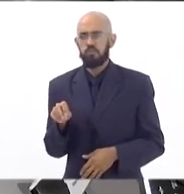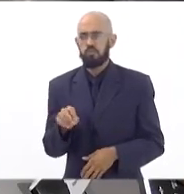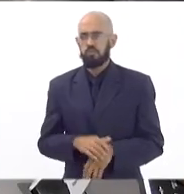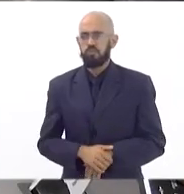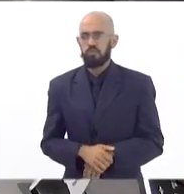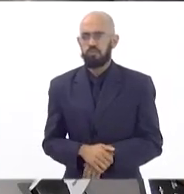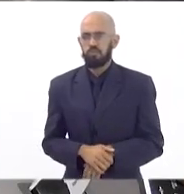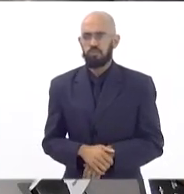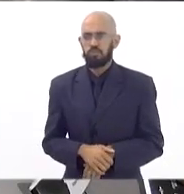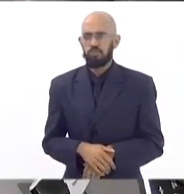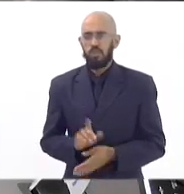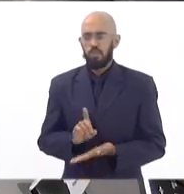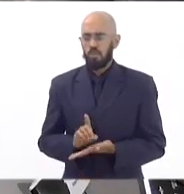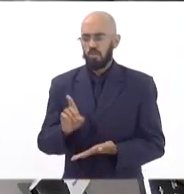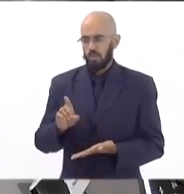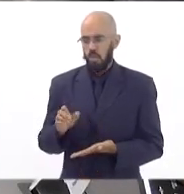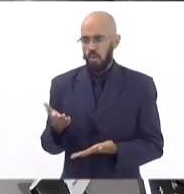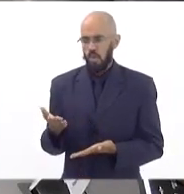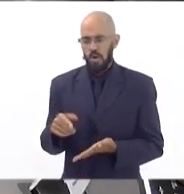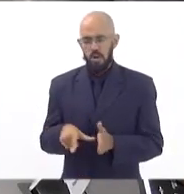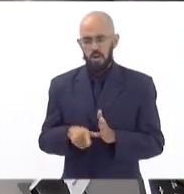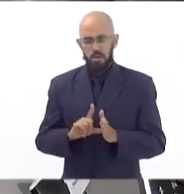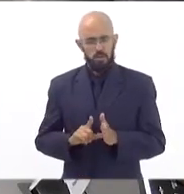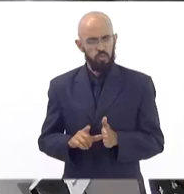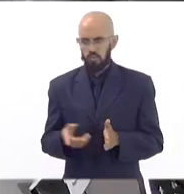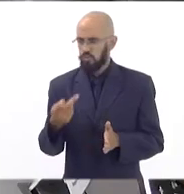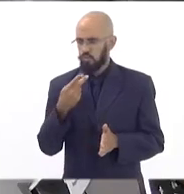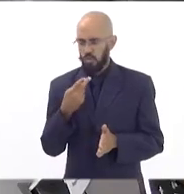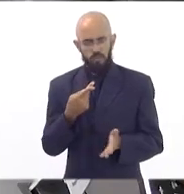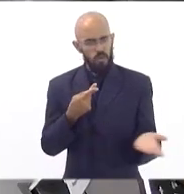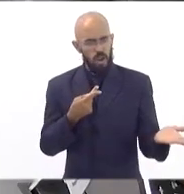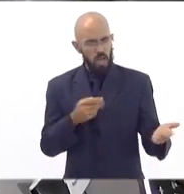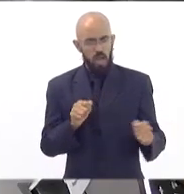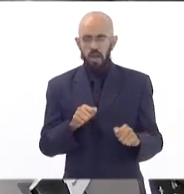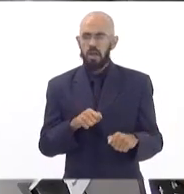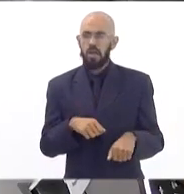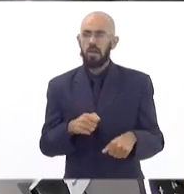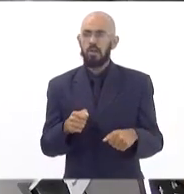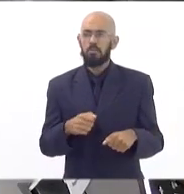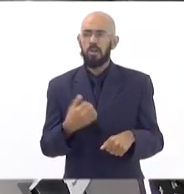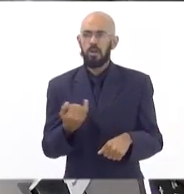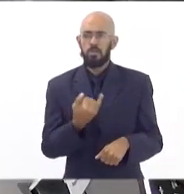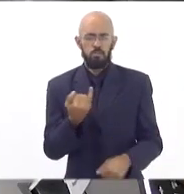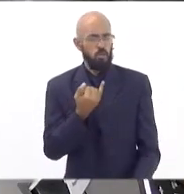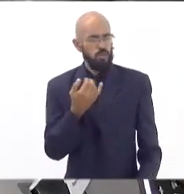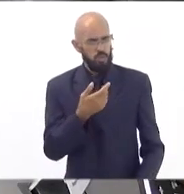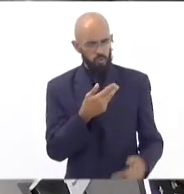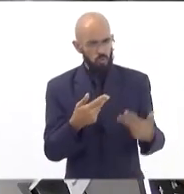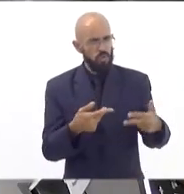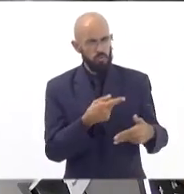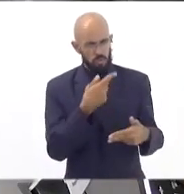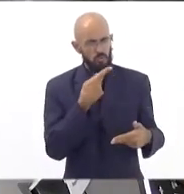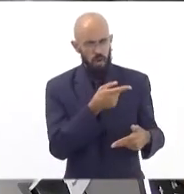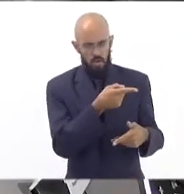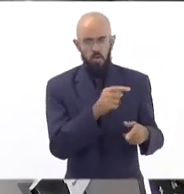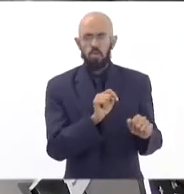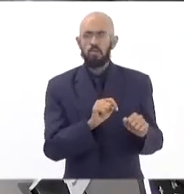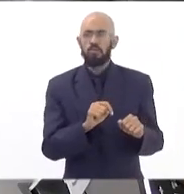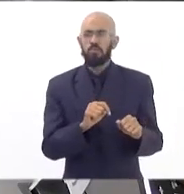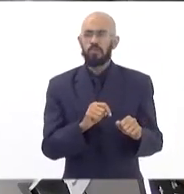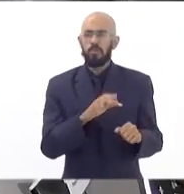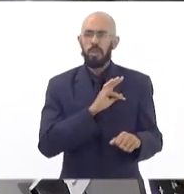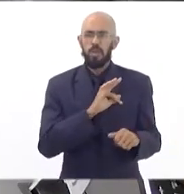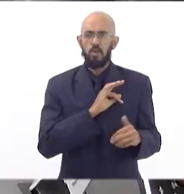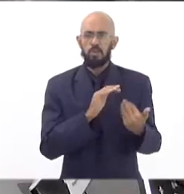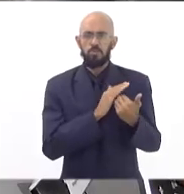e eu tô Gustavo antes de se eu falar que eu esqueci uma coisa assim o seu falar uma coisa muito importante é tá com muita coisa para matar roddick e orientou sobre os aspectos que ela conhece bem a